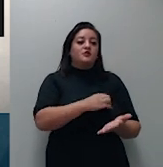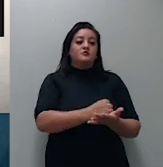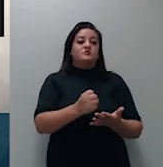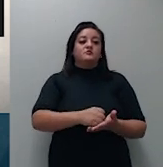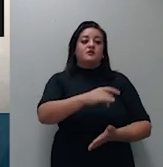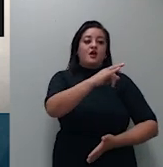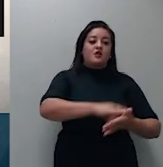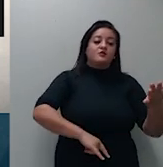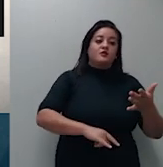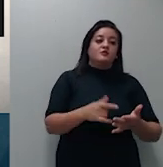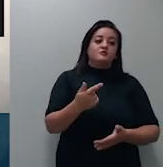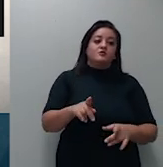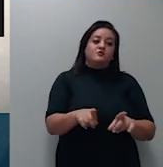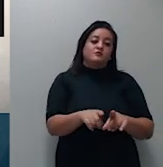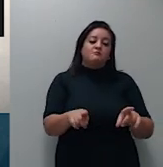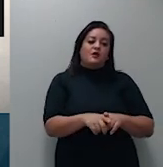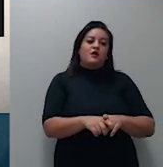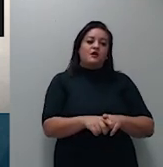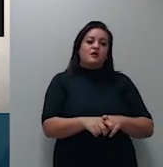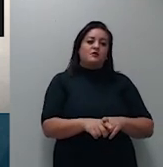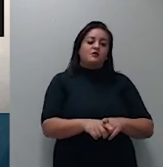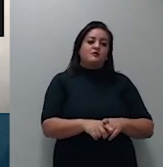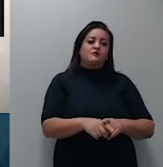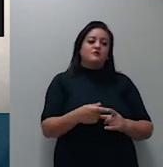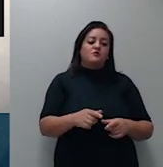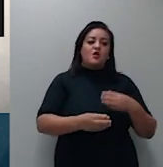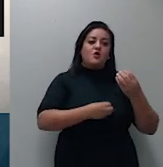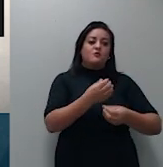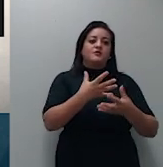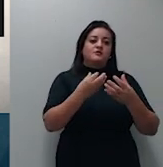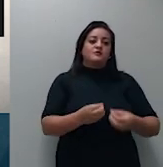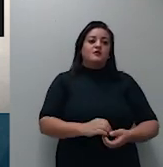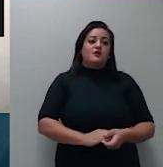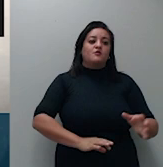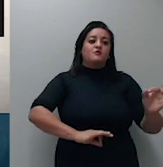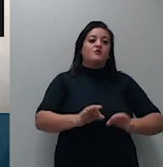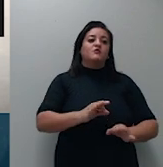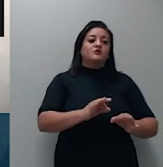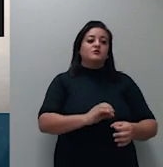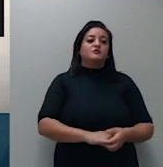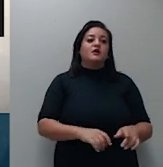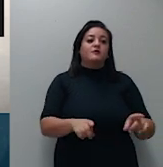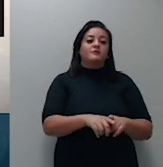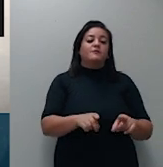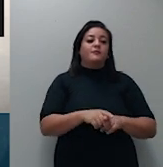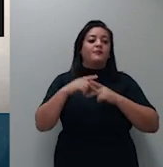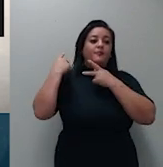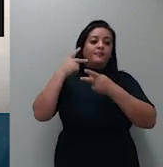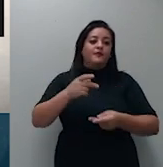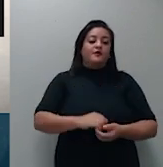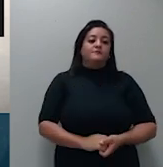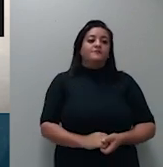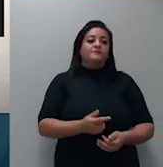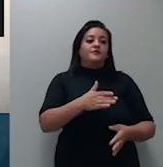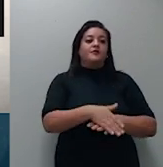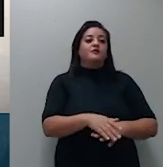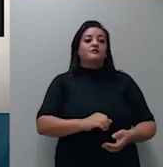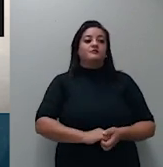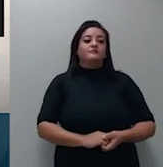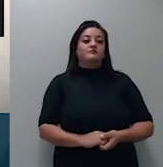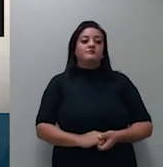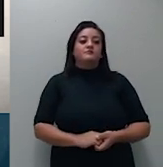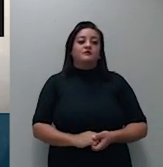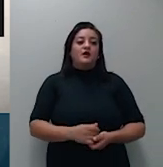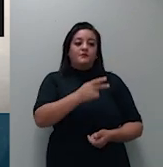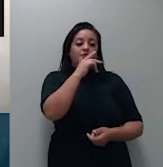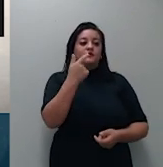registrar em cartório em 5 e terceiro estranho em capaz de suceder de acordo com a ordem de vocação hereditária inclusão